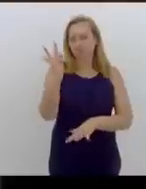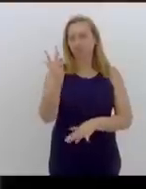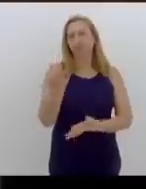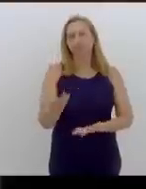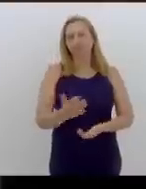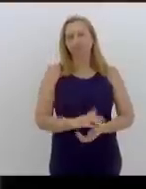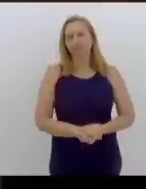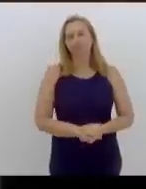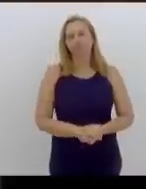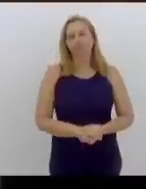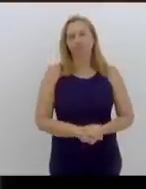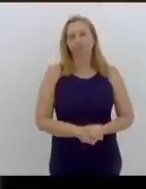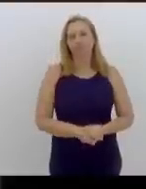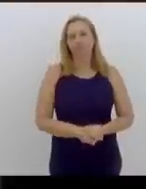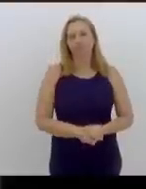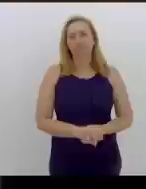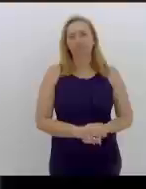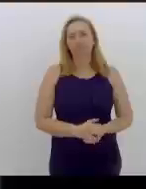imediato